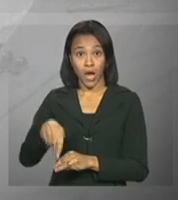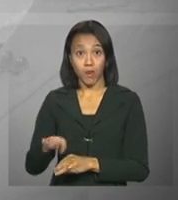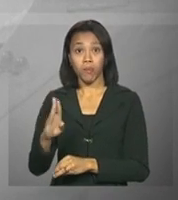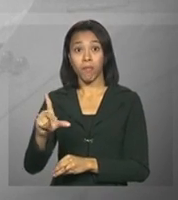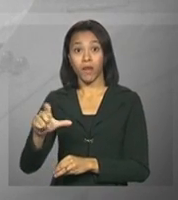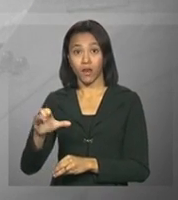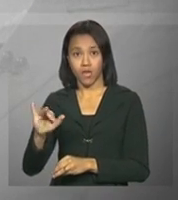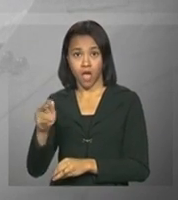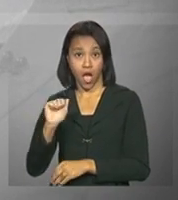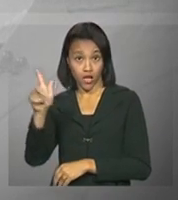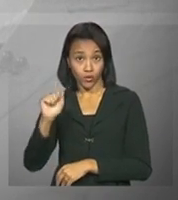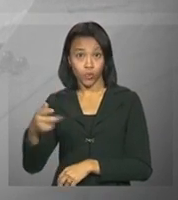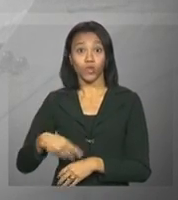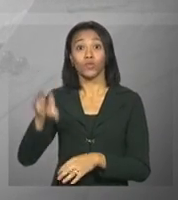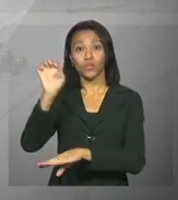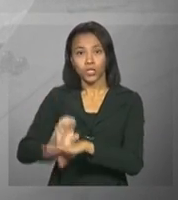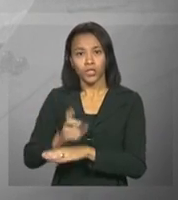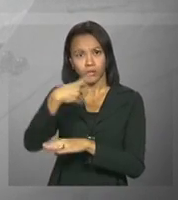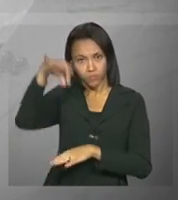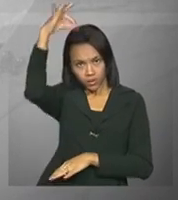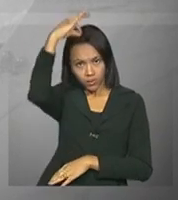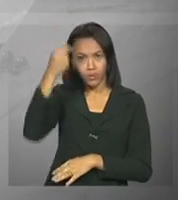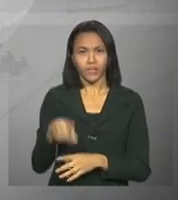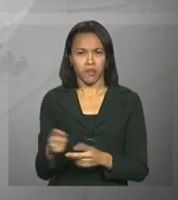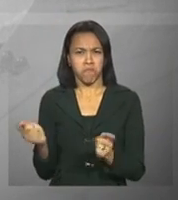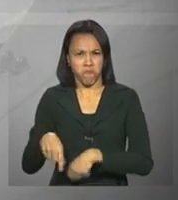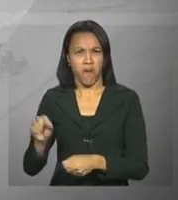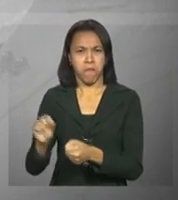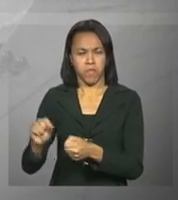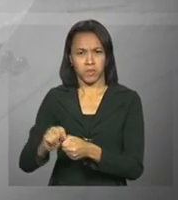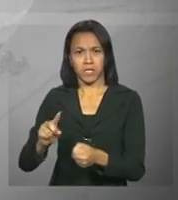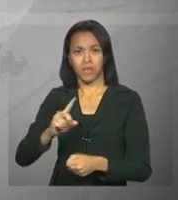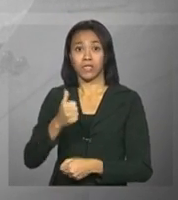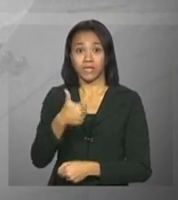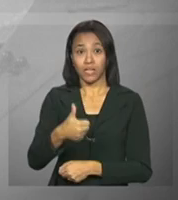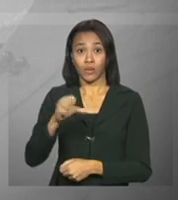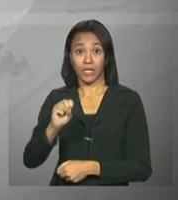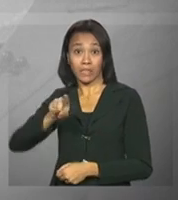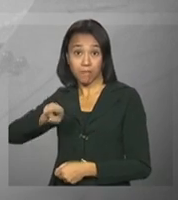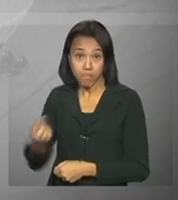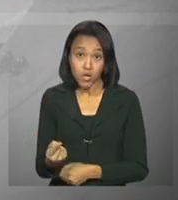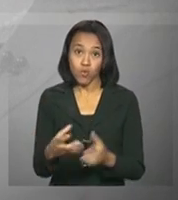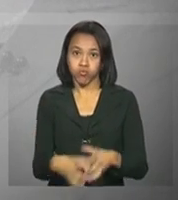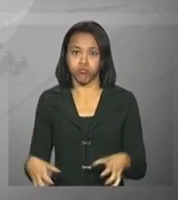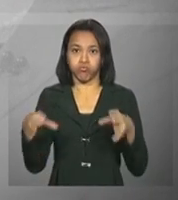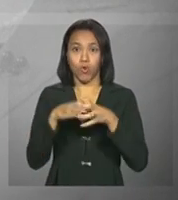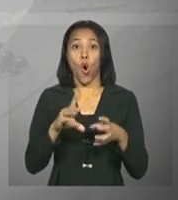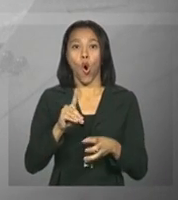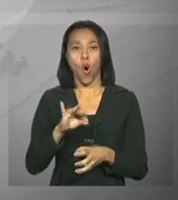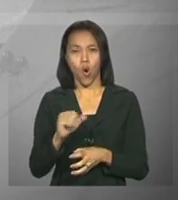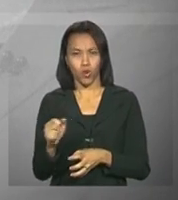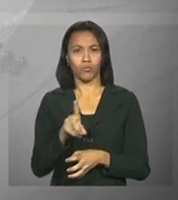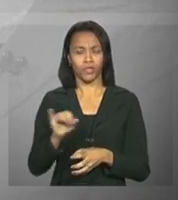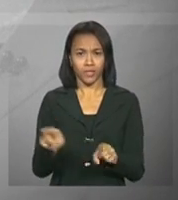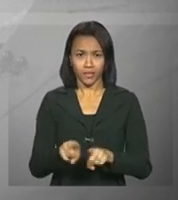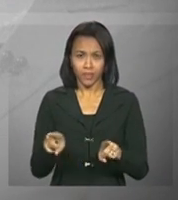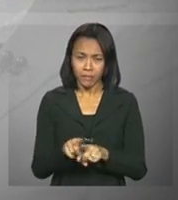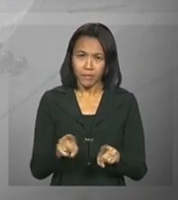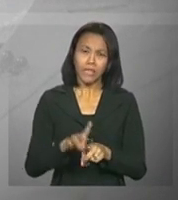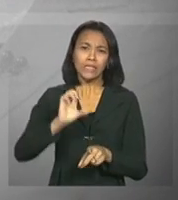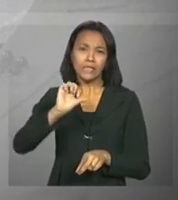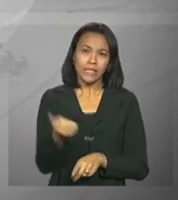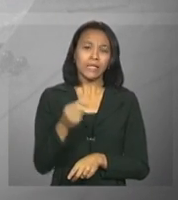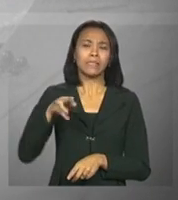Azul, no estado do Espírito Santo, com capacidade de produção de 180 mil barris de óleo por dia e de compressão de